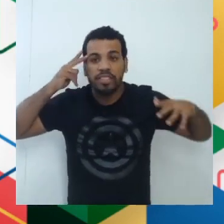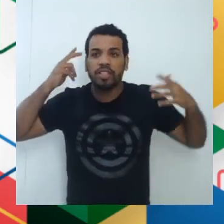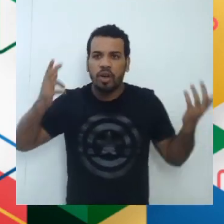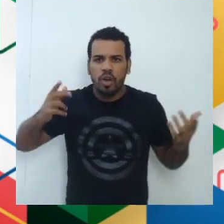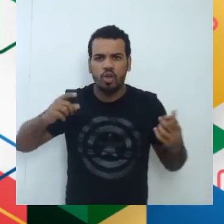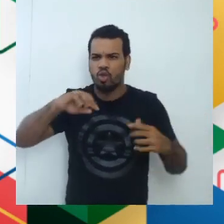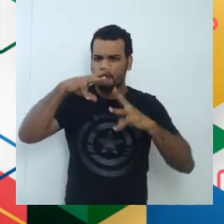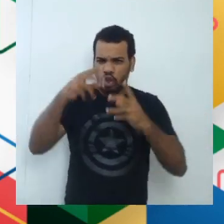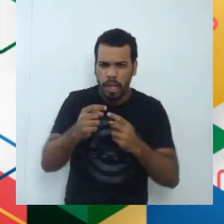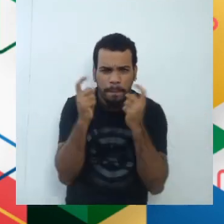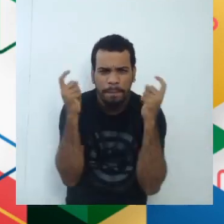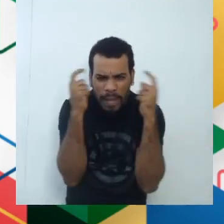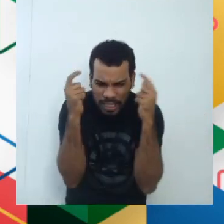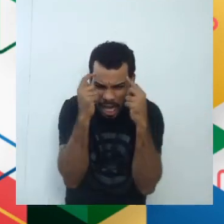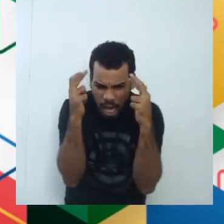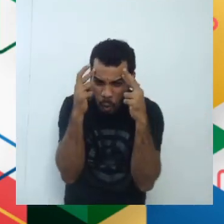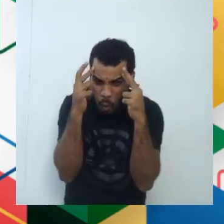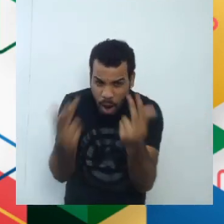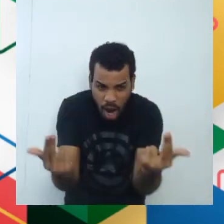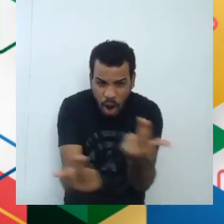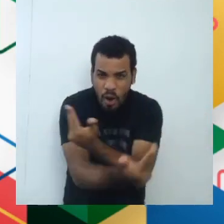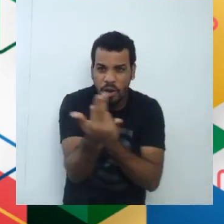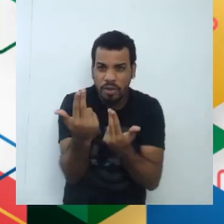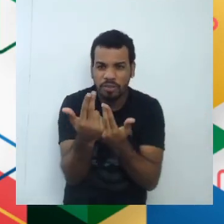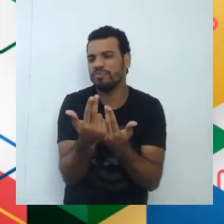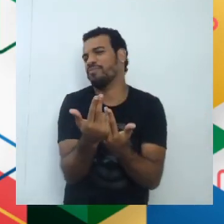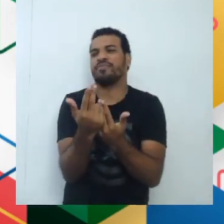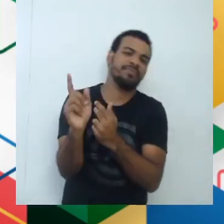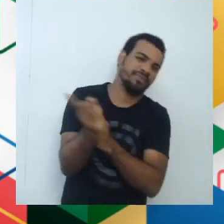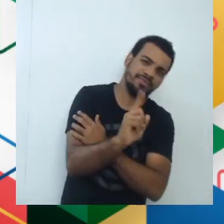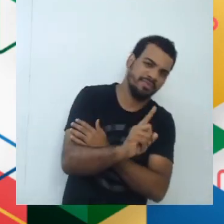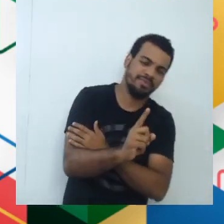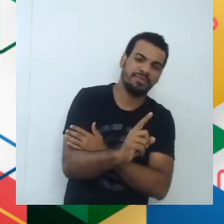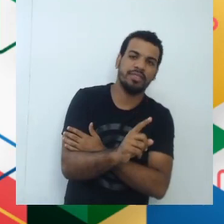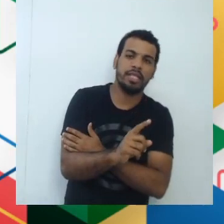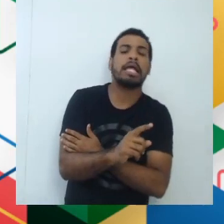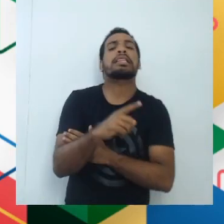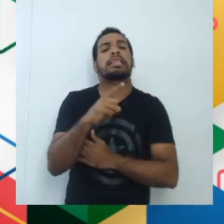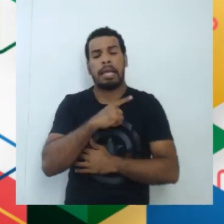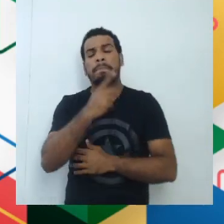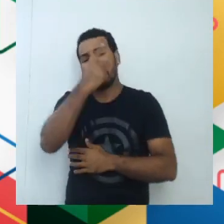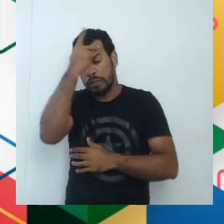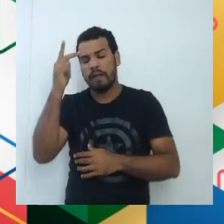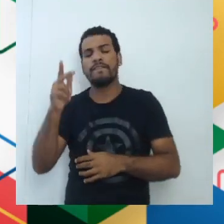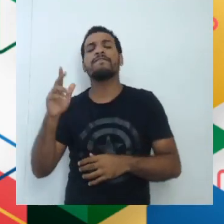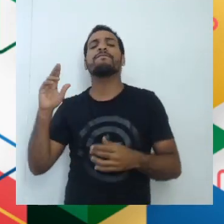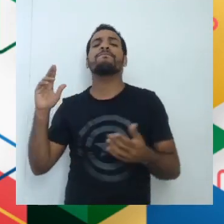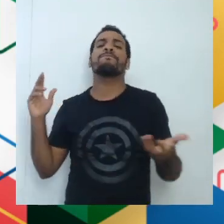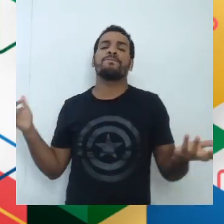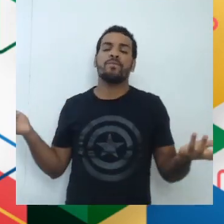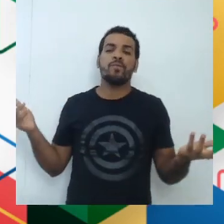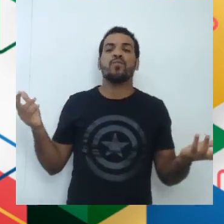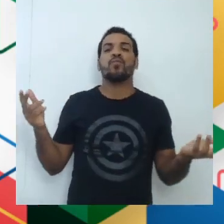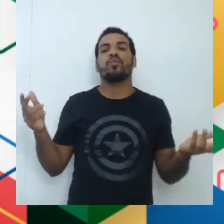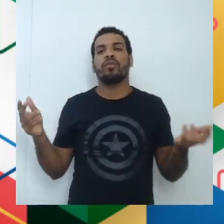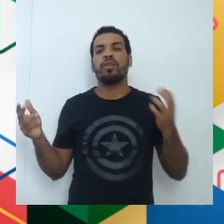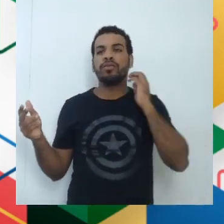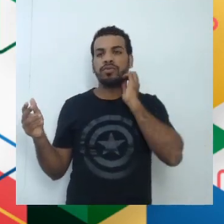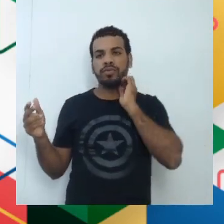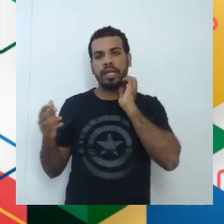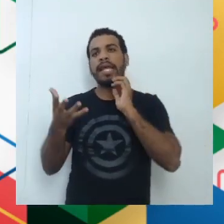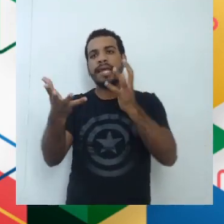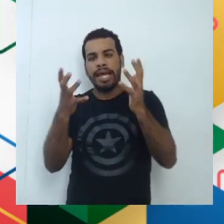que todas aquelas pessoas tenham o mesmo objetivo. Embora tenham pessoas ali que estão, na maioria das vezes, pensando em